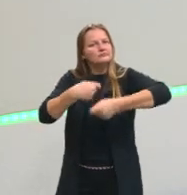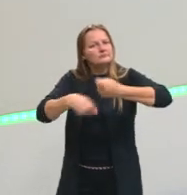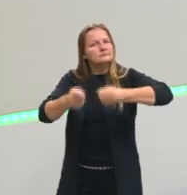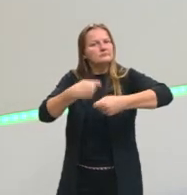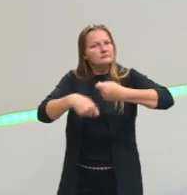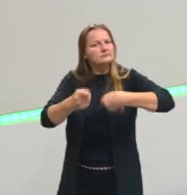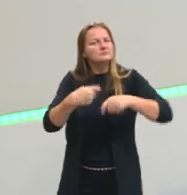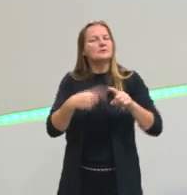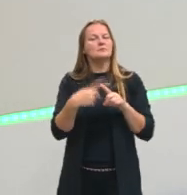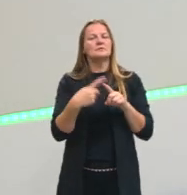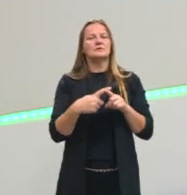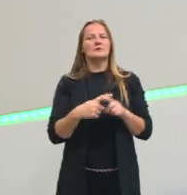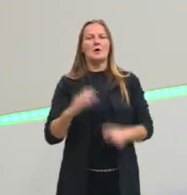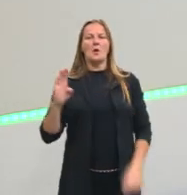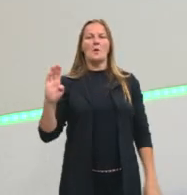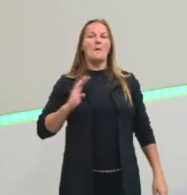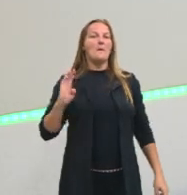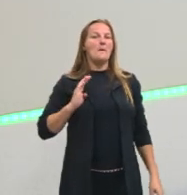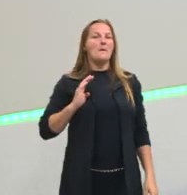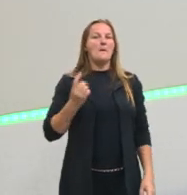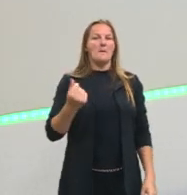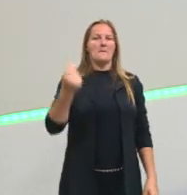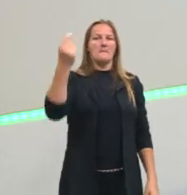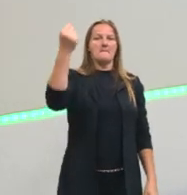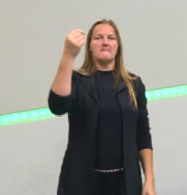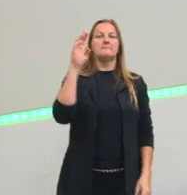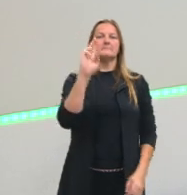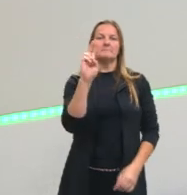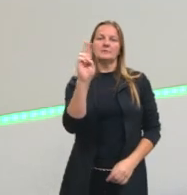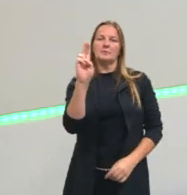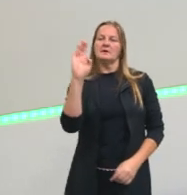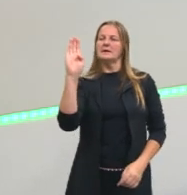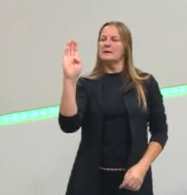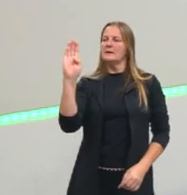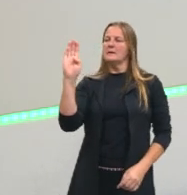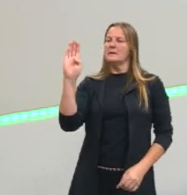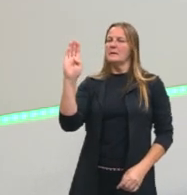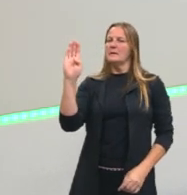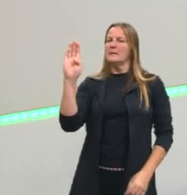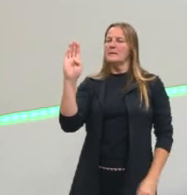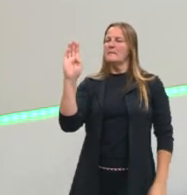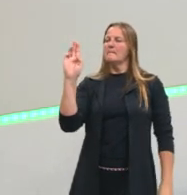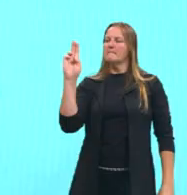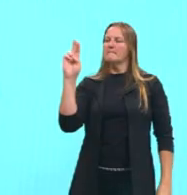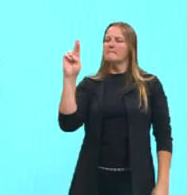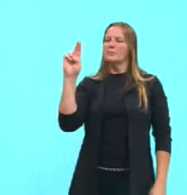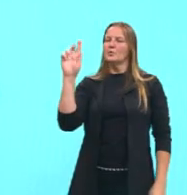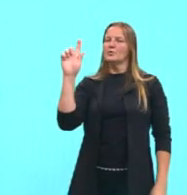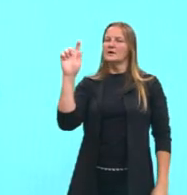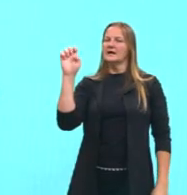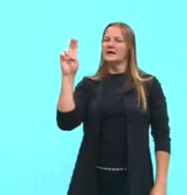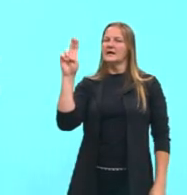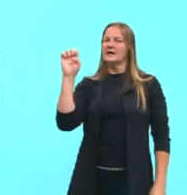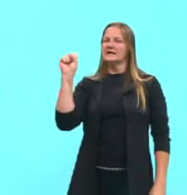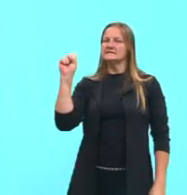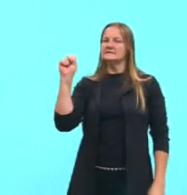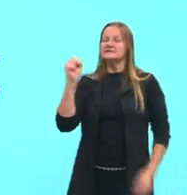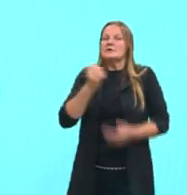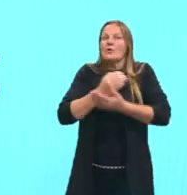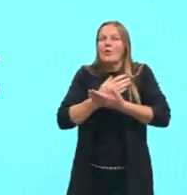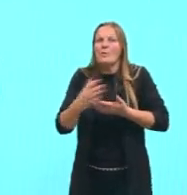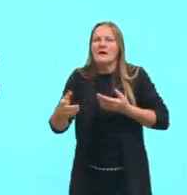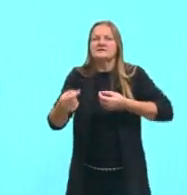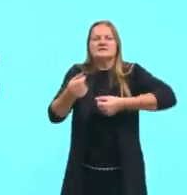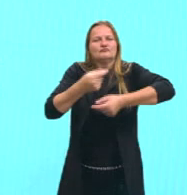representar né são os burgueses sair daqui e esse burro quando tem início o comércio é um tom de tem